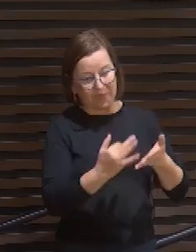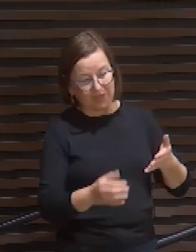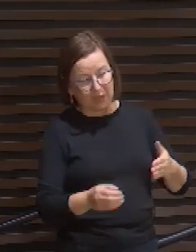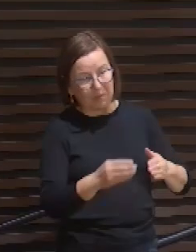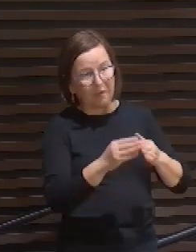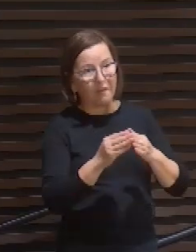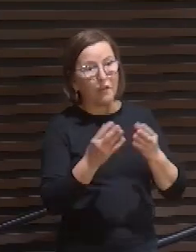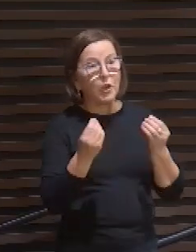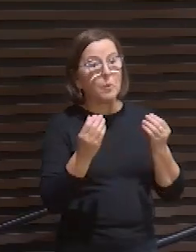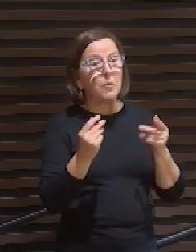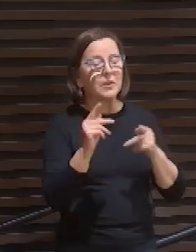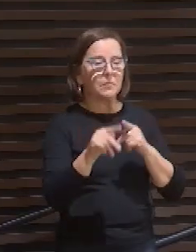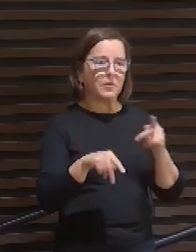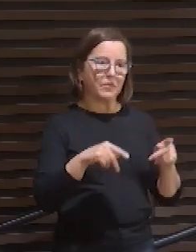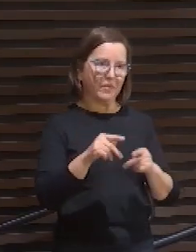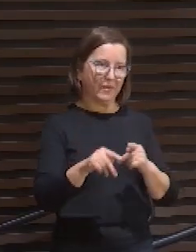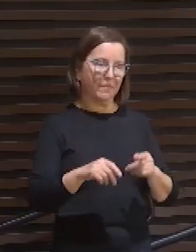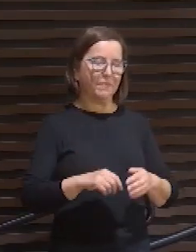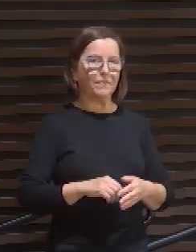muitos.